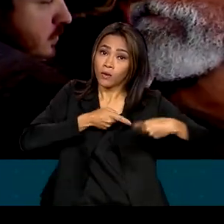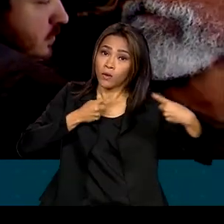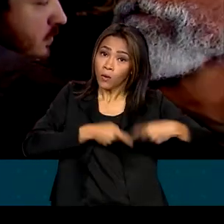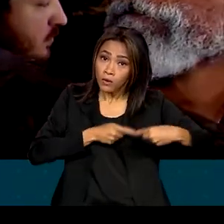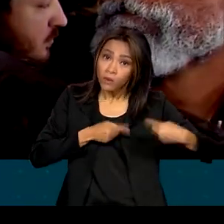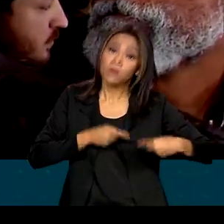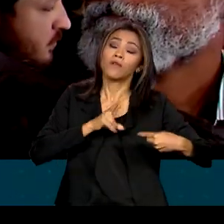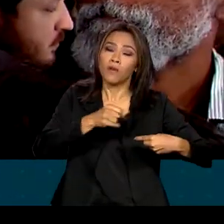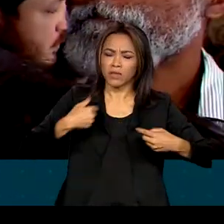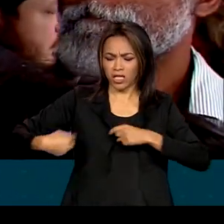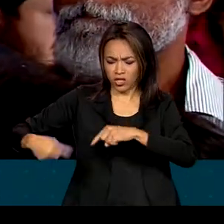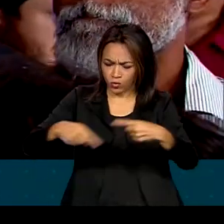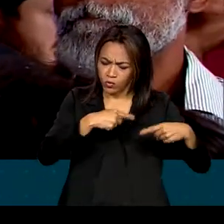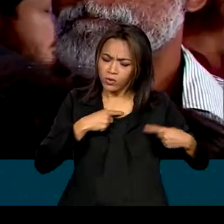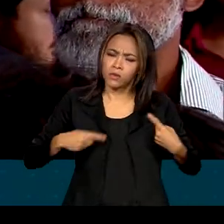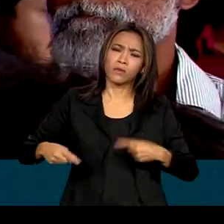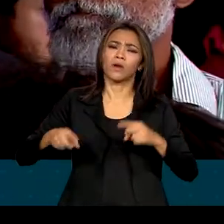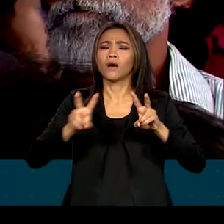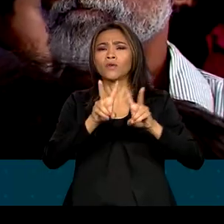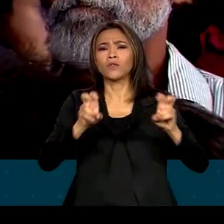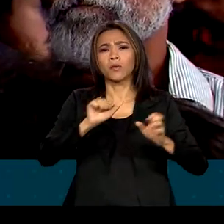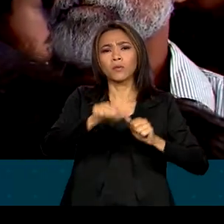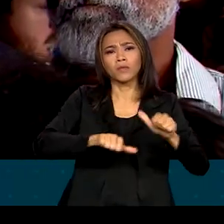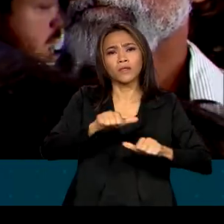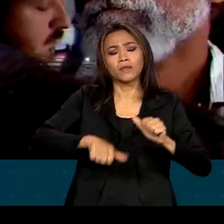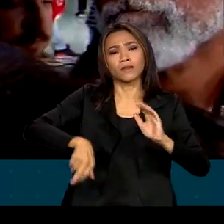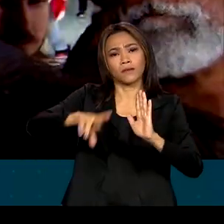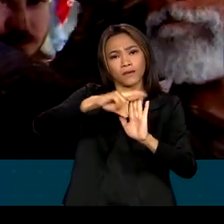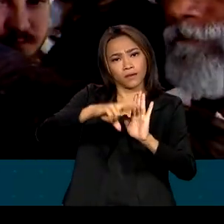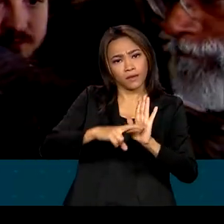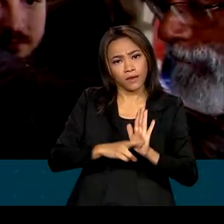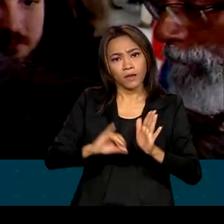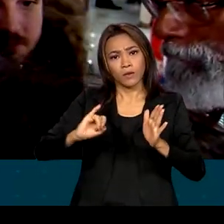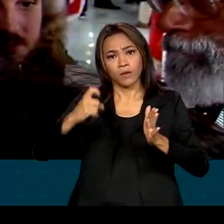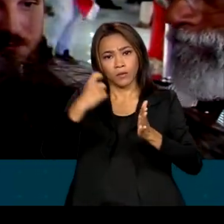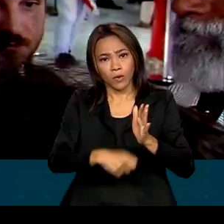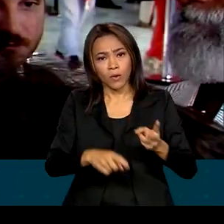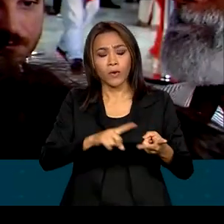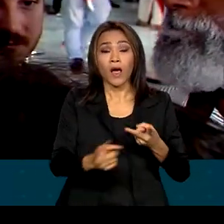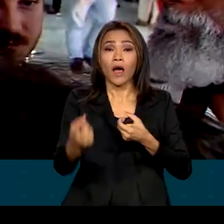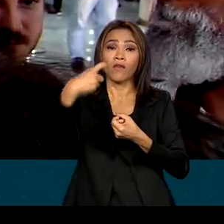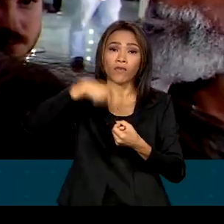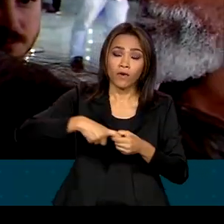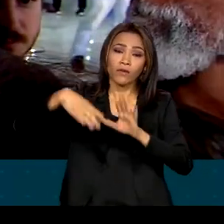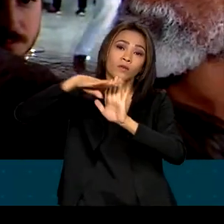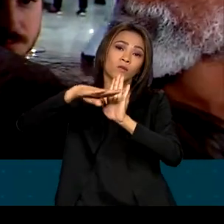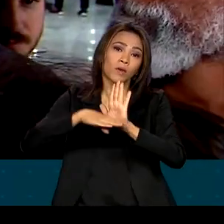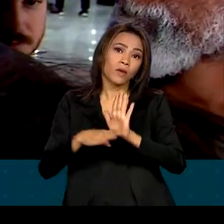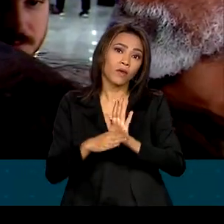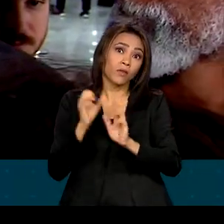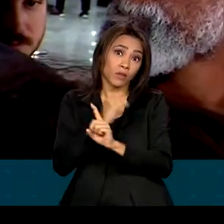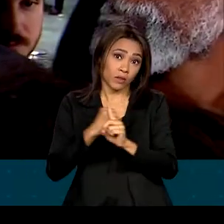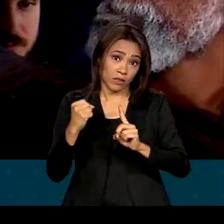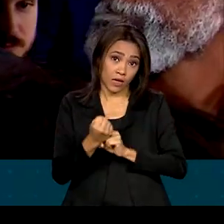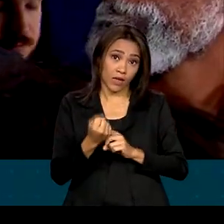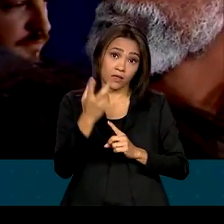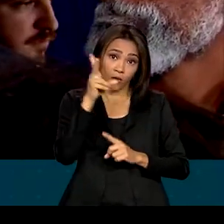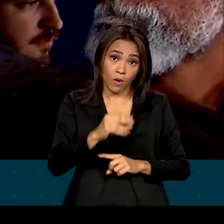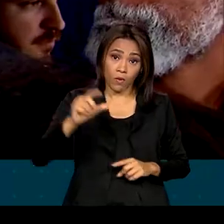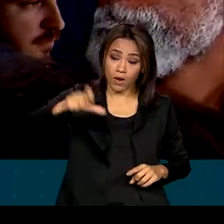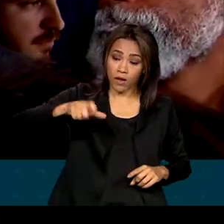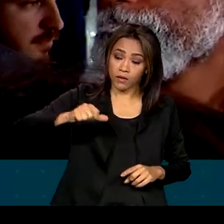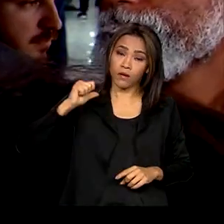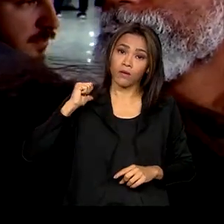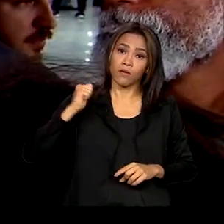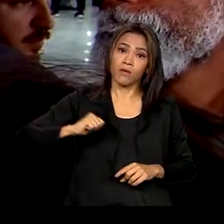no debate da reforma tributária debate do Marco fiscal da retomada dos programas sociais como novo Bolsa Família eu acho que nós temos